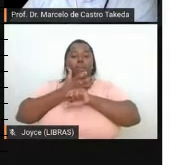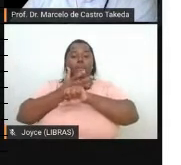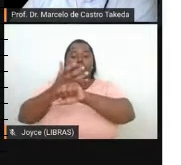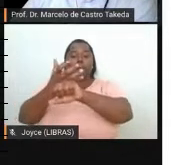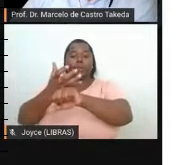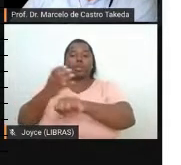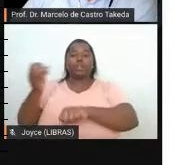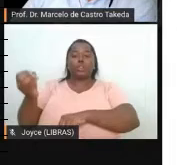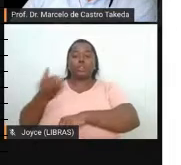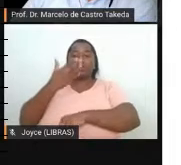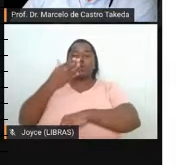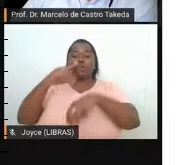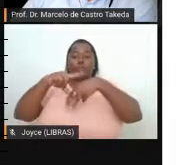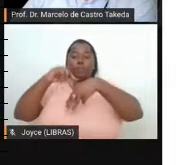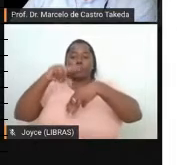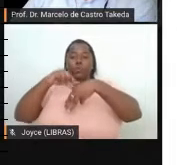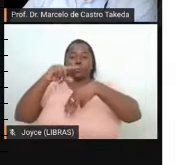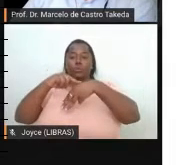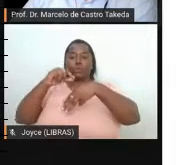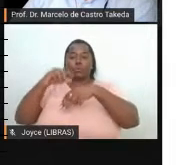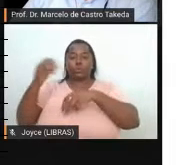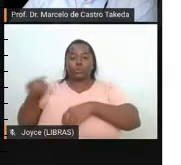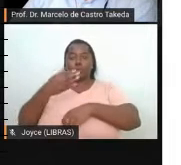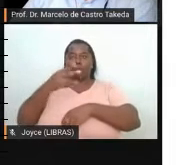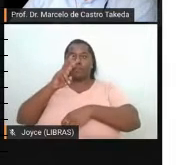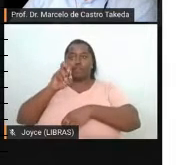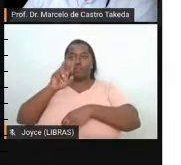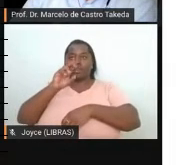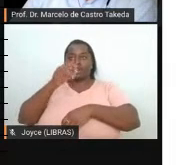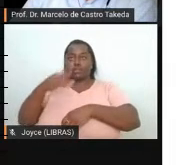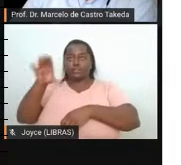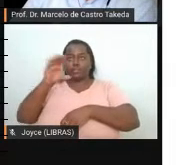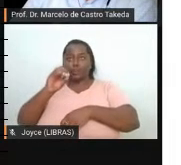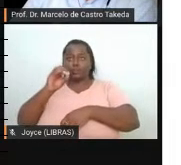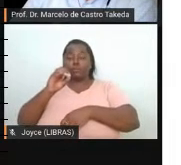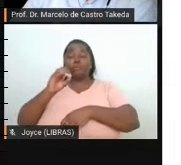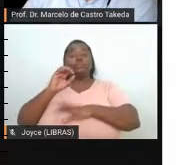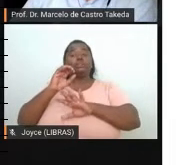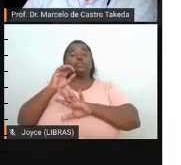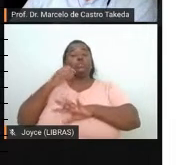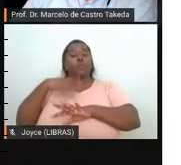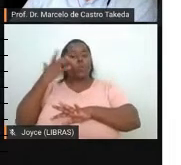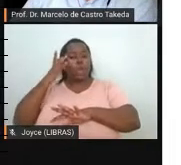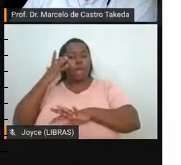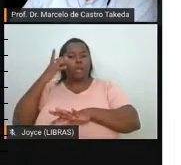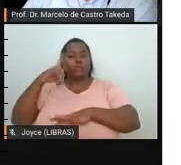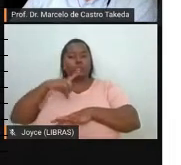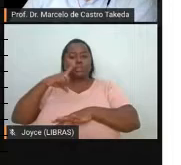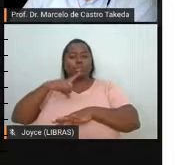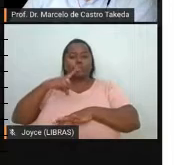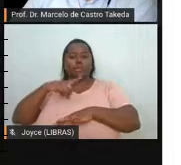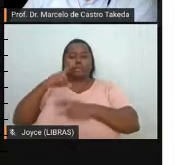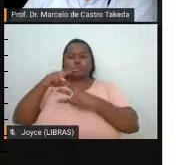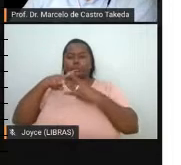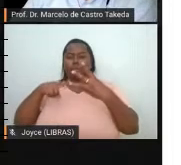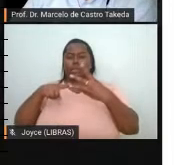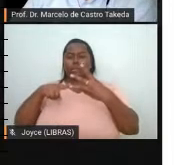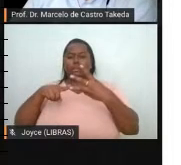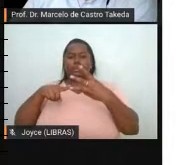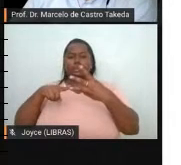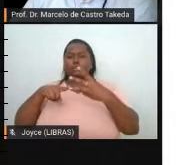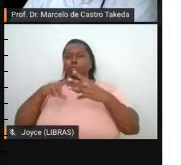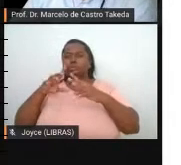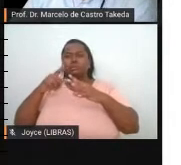do Moodle. Salvo engano, versão 3 do Moodle. Talvez a Margarida possa nos